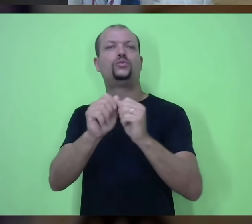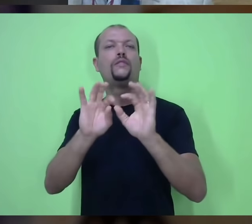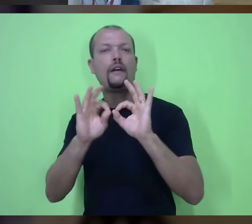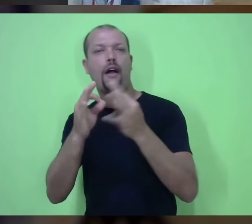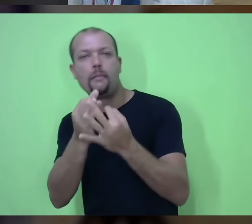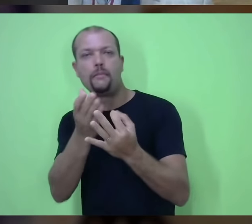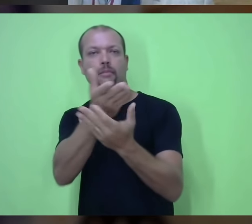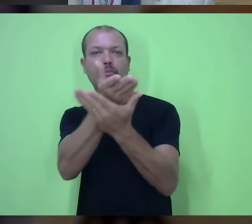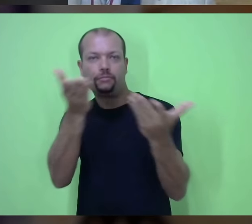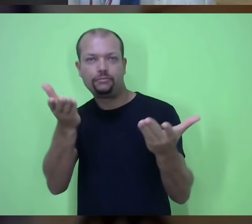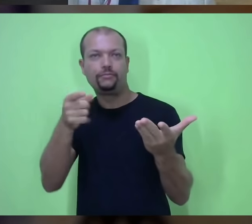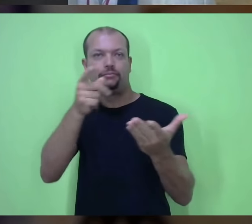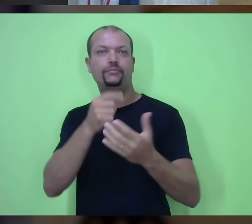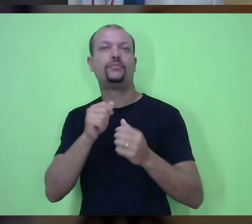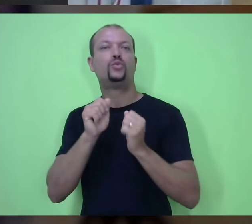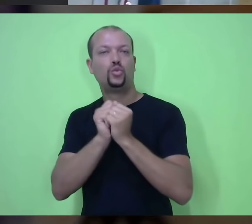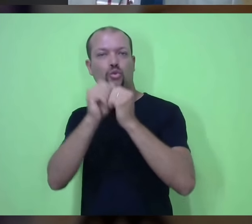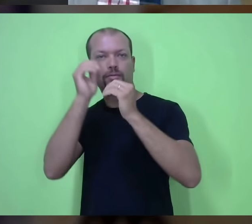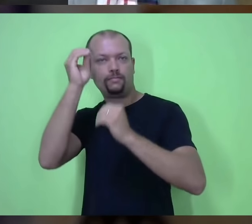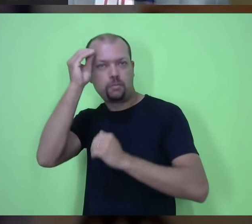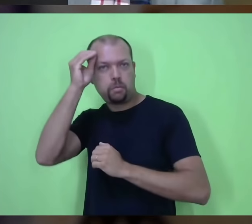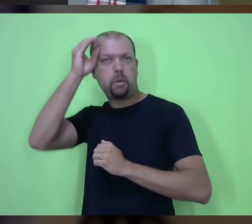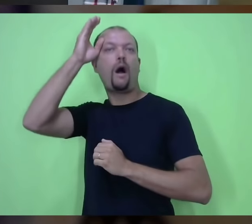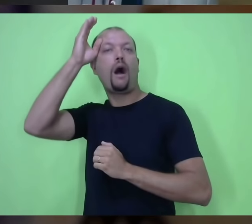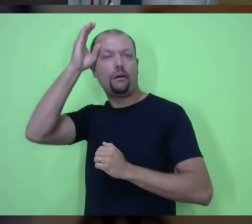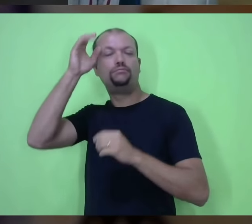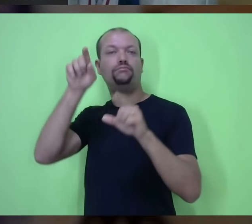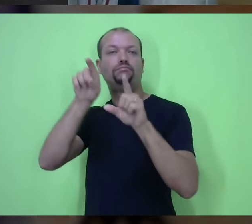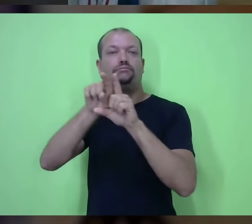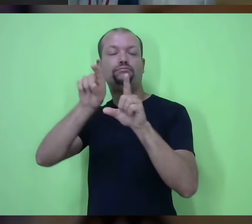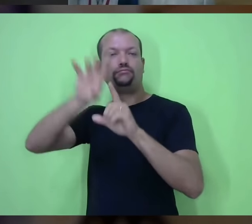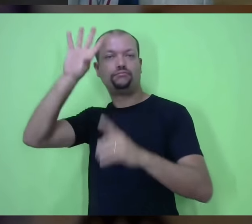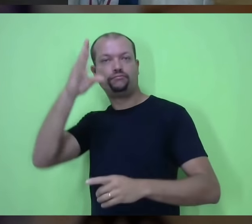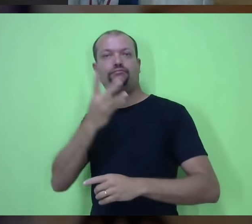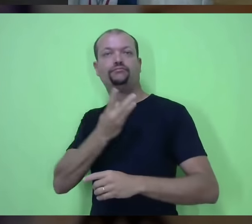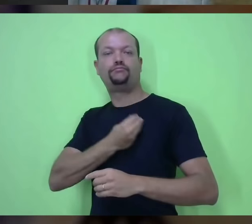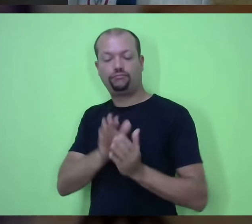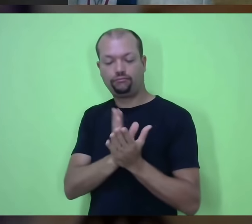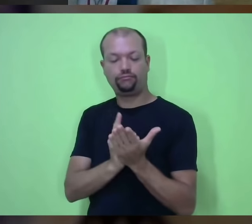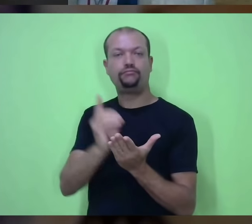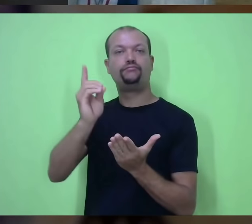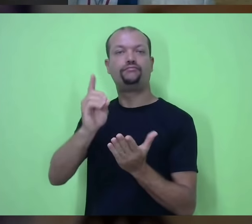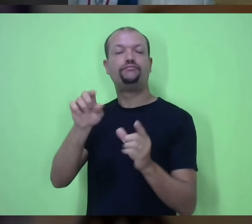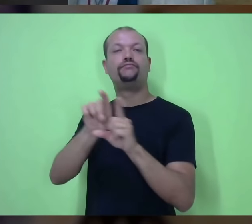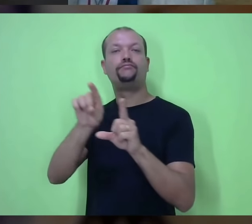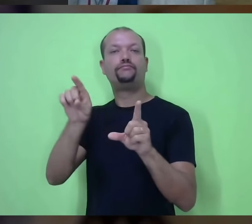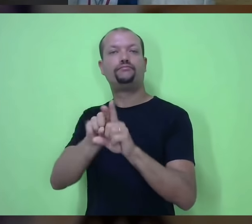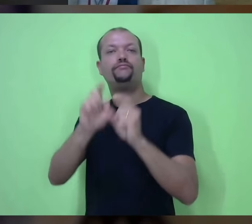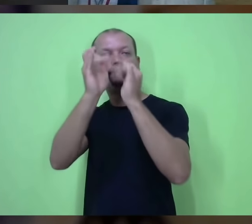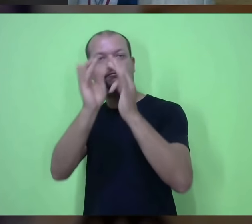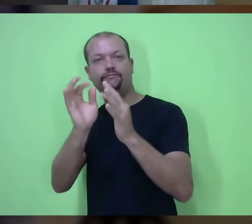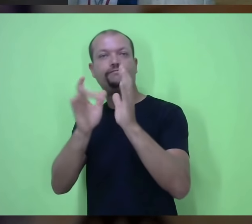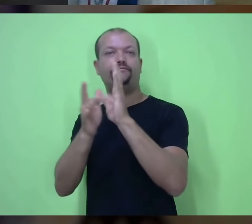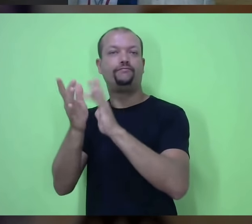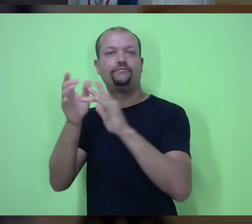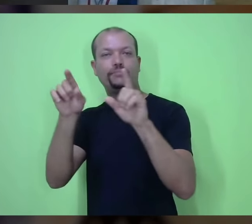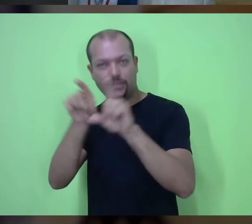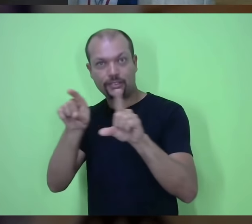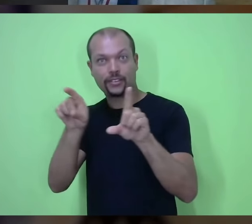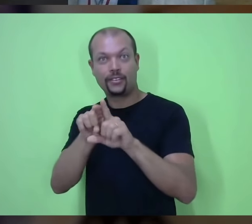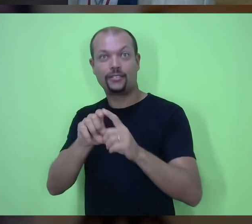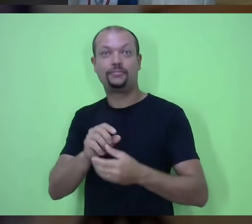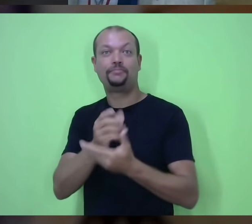tua família, que você estude conosco e cresça bastante no conhecimento da palavra de Deus, mas também na graça do Senhor